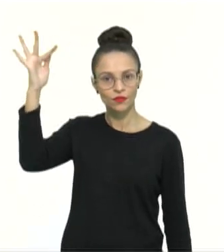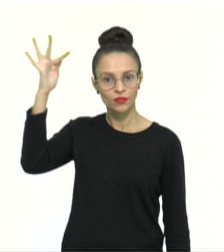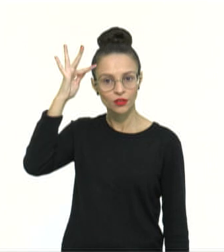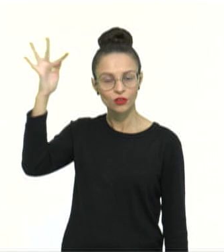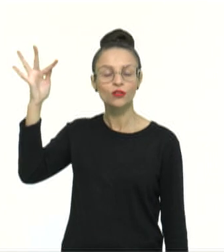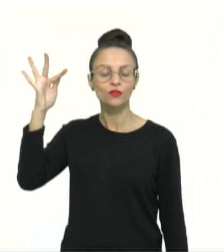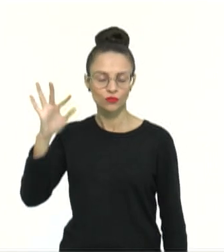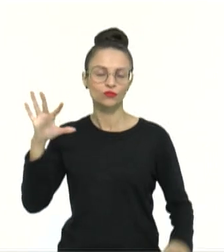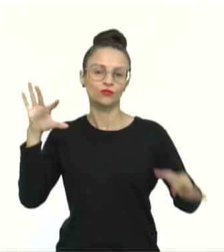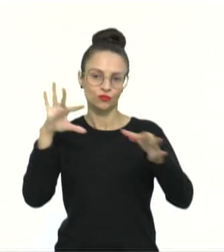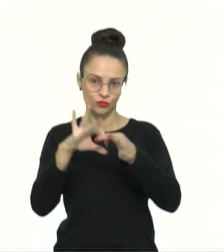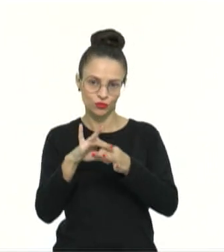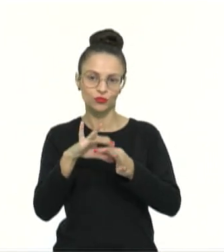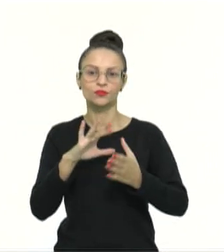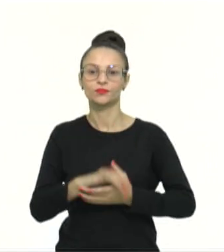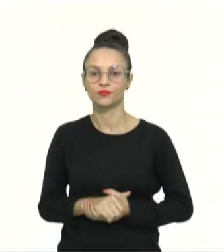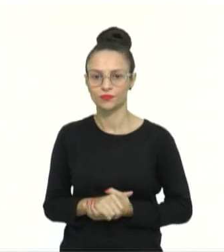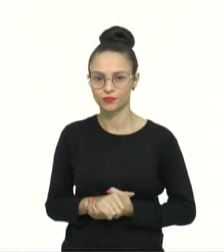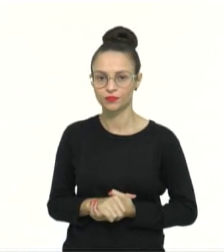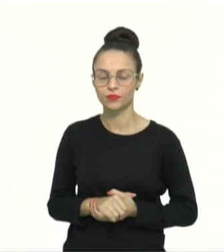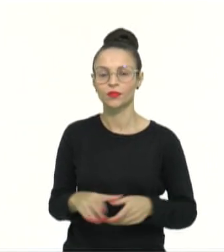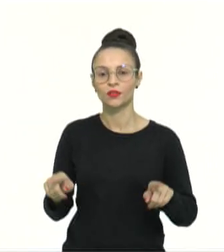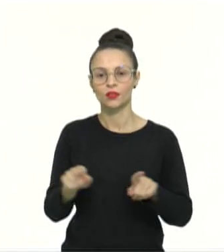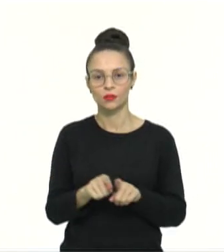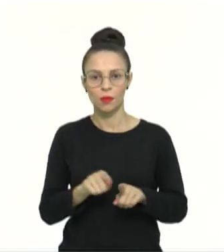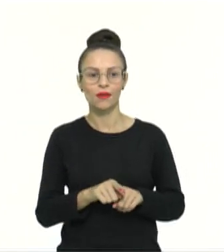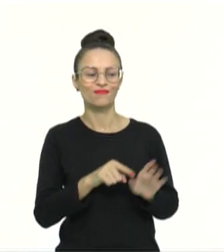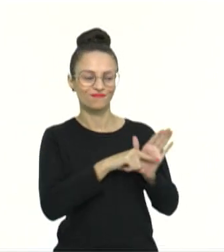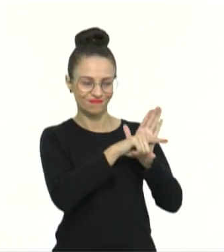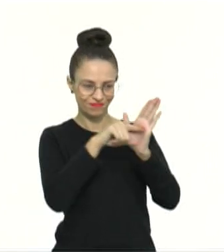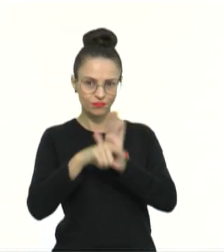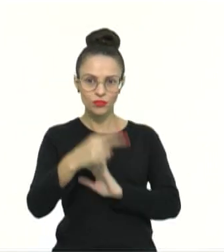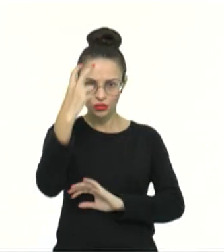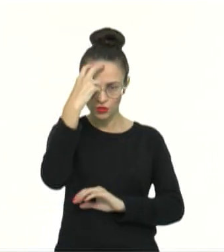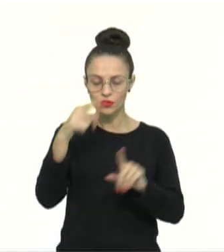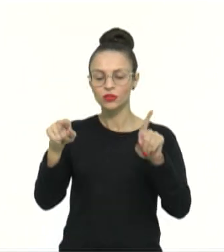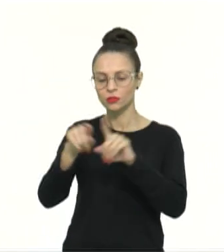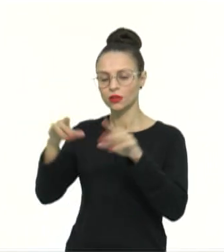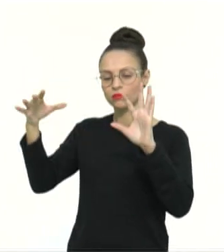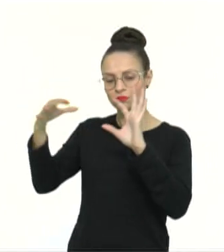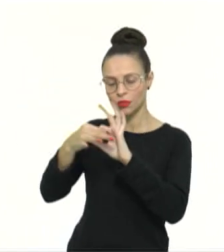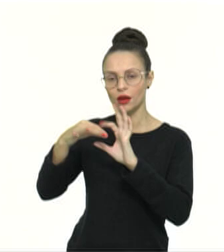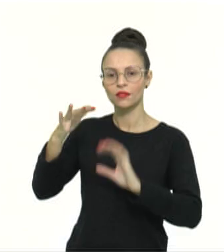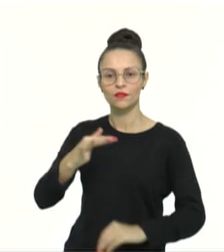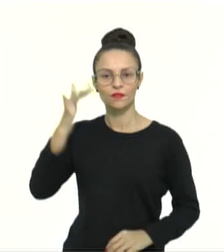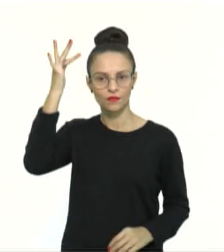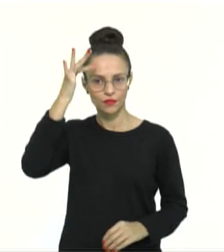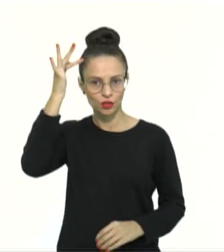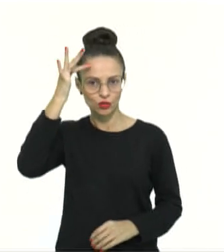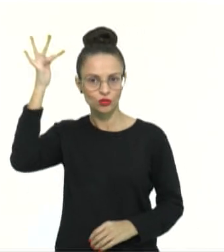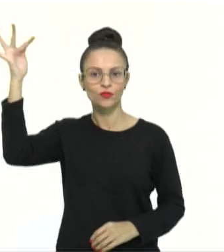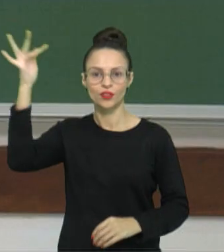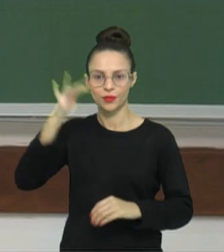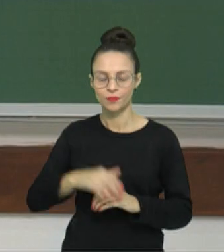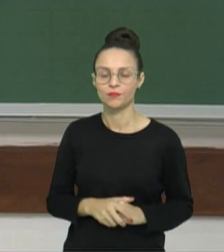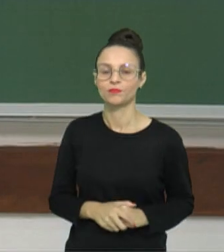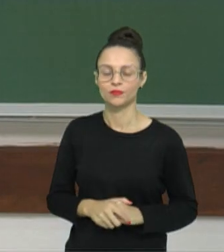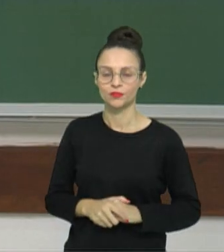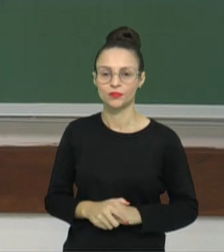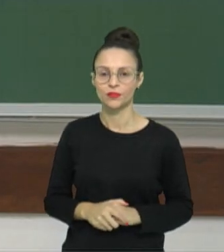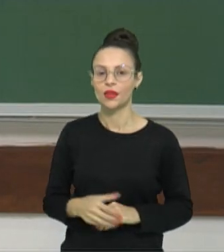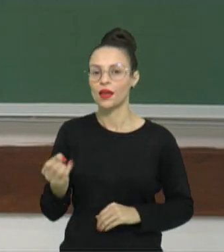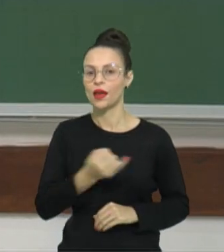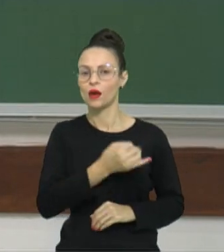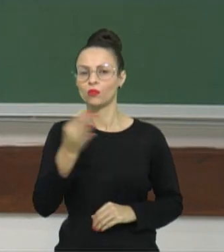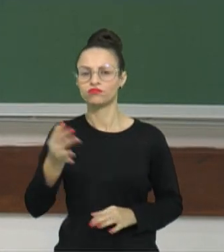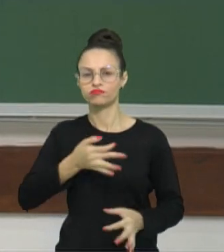cunho filosófico, além de filológico, que é O Nascimento da Tragédia. Muitos